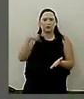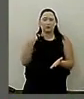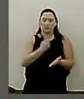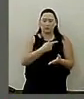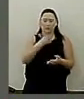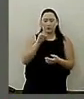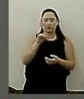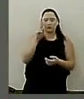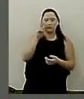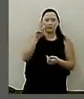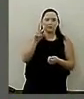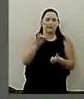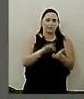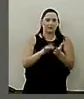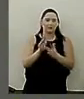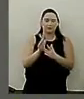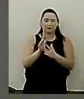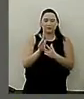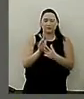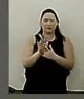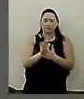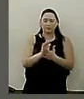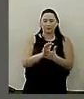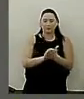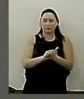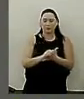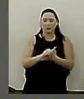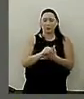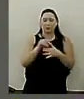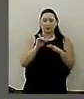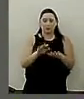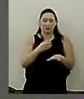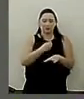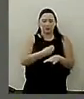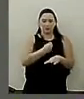o veremos. Mas não só o veremos,